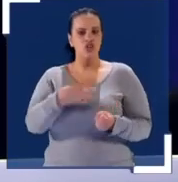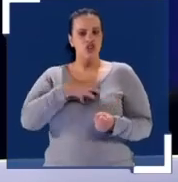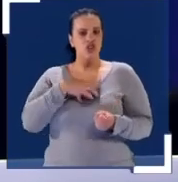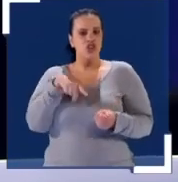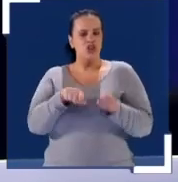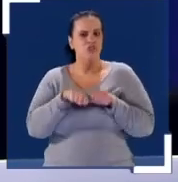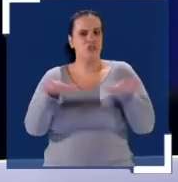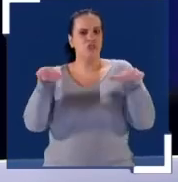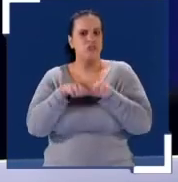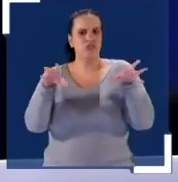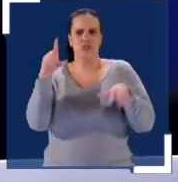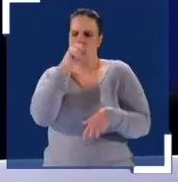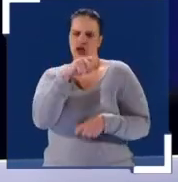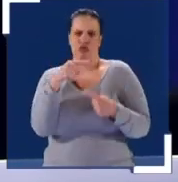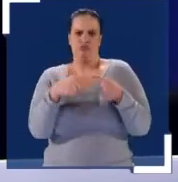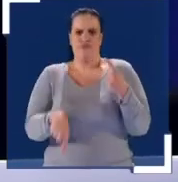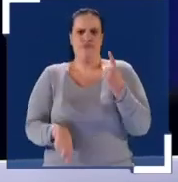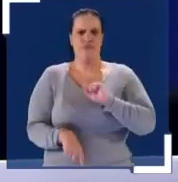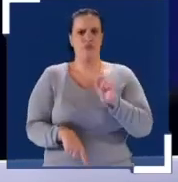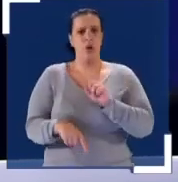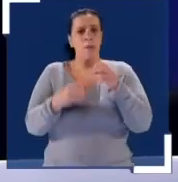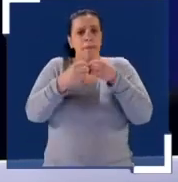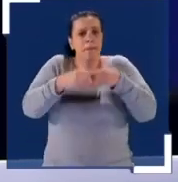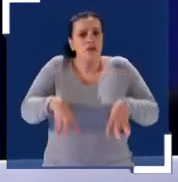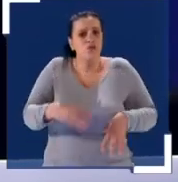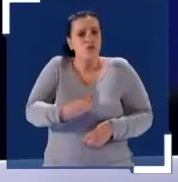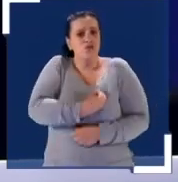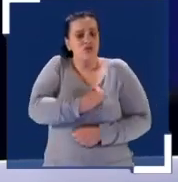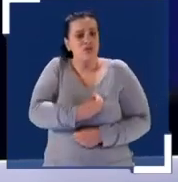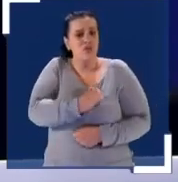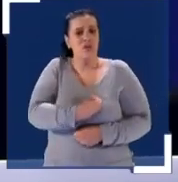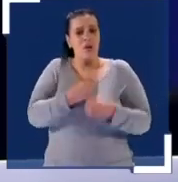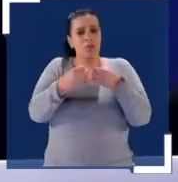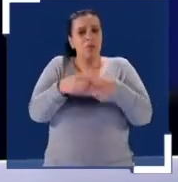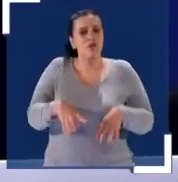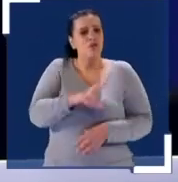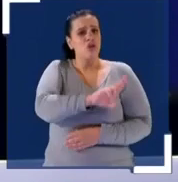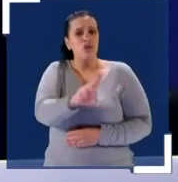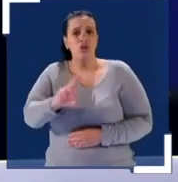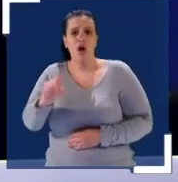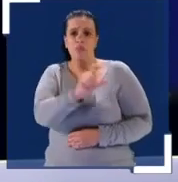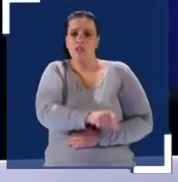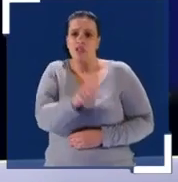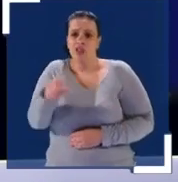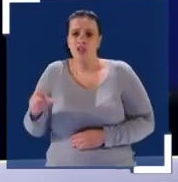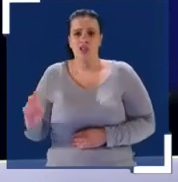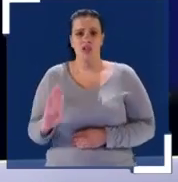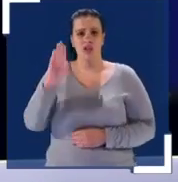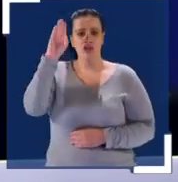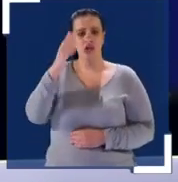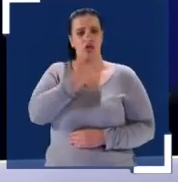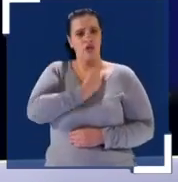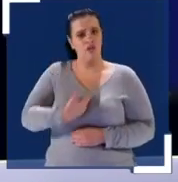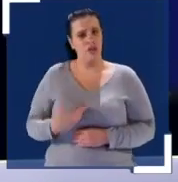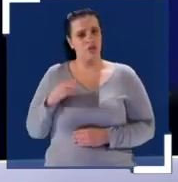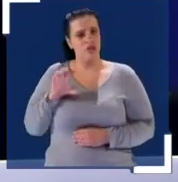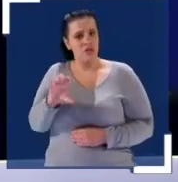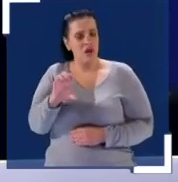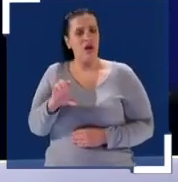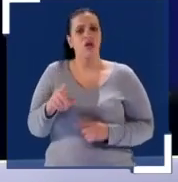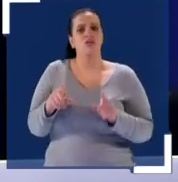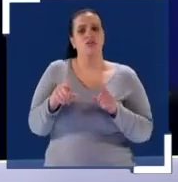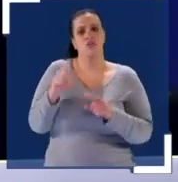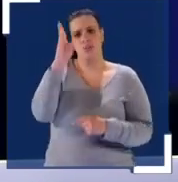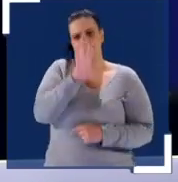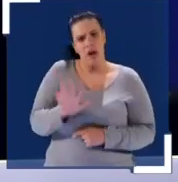nível, prejudicando a vida, prejudicando o nome dos candidatos que disputam os governos estaduais,